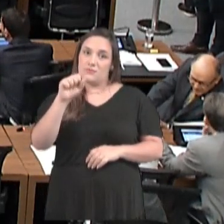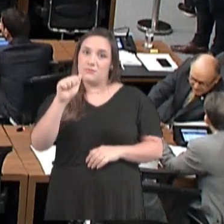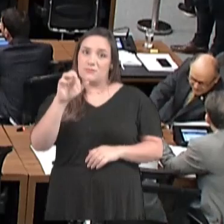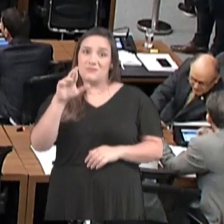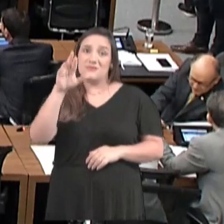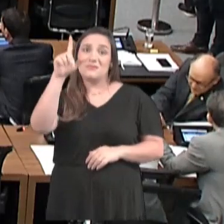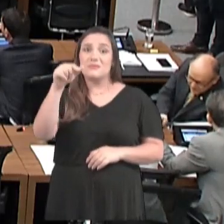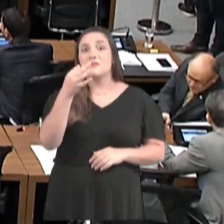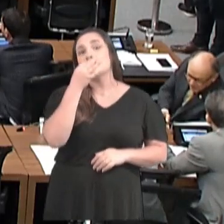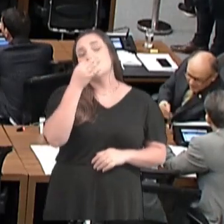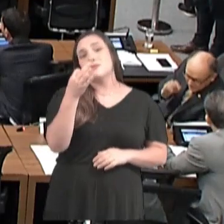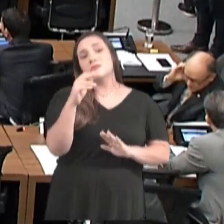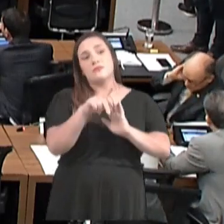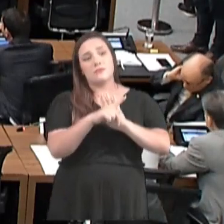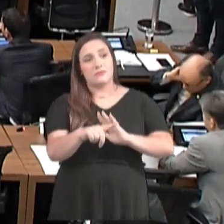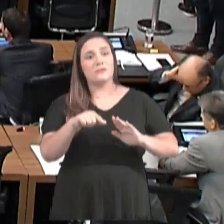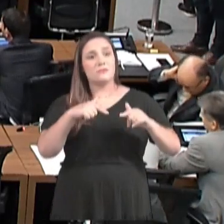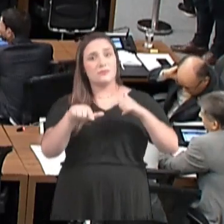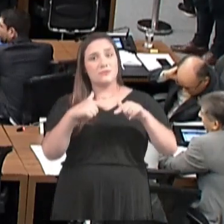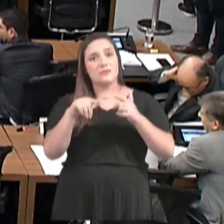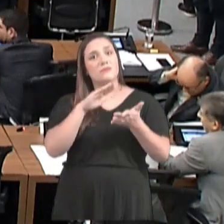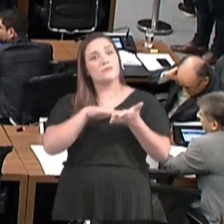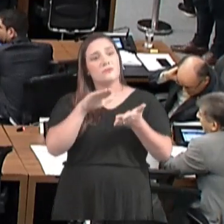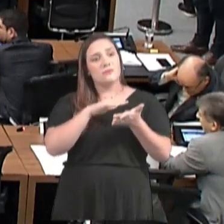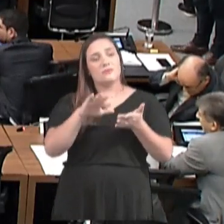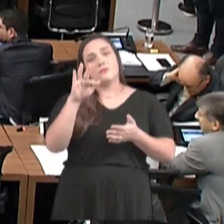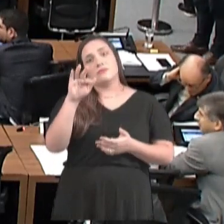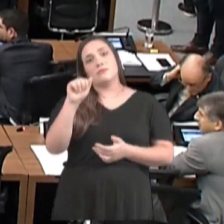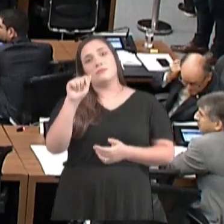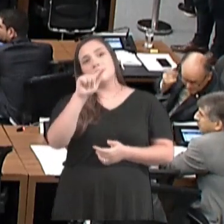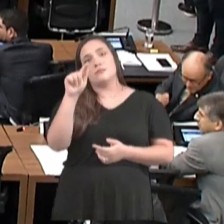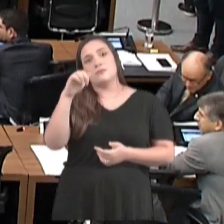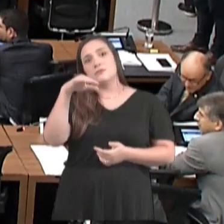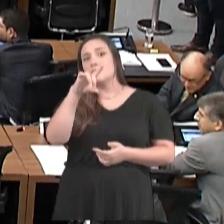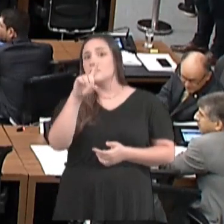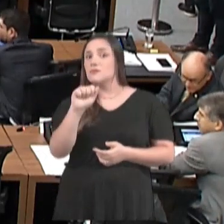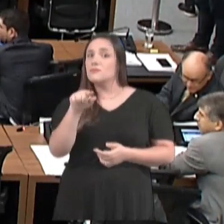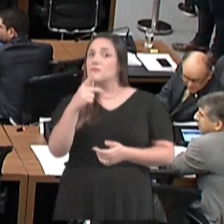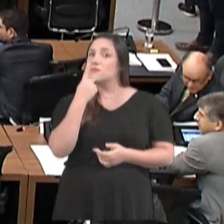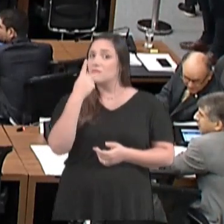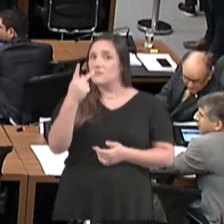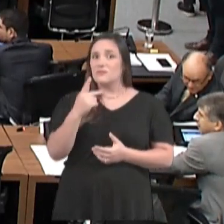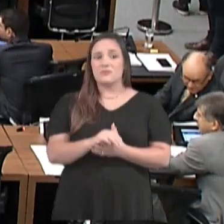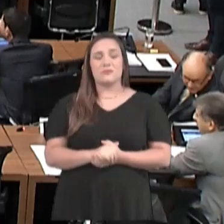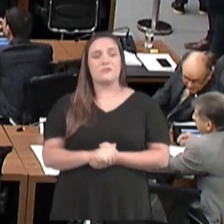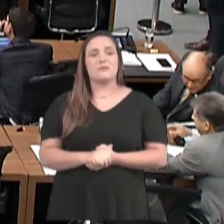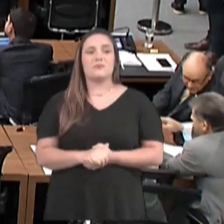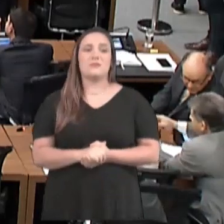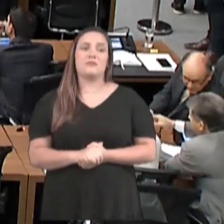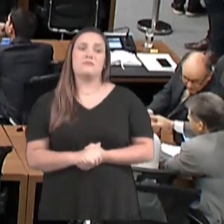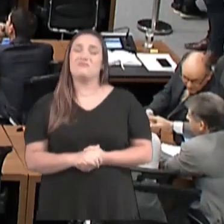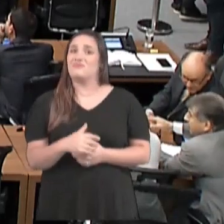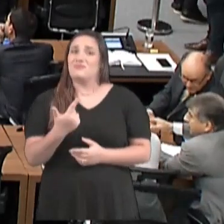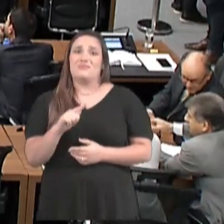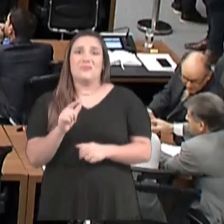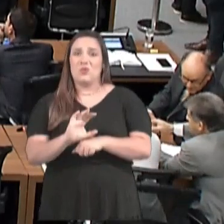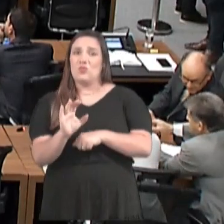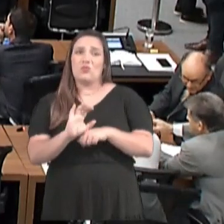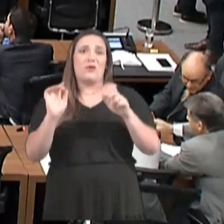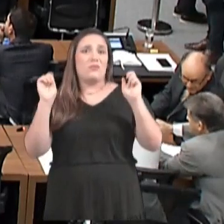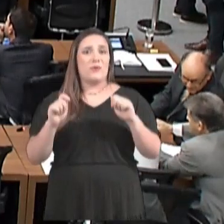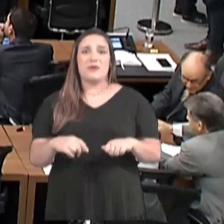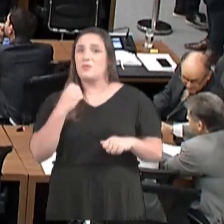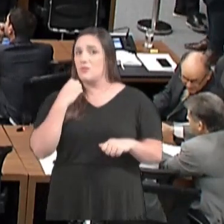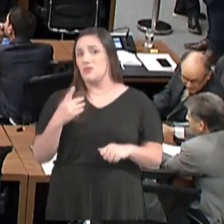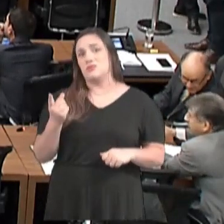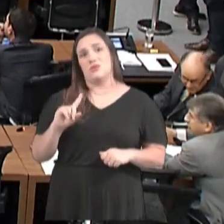foi indicado para secretário de Fazenda. Vossa Excelência menciona que ele não teria preparo nem